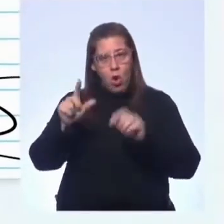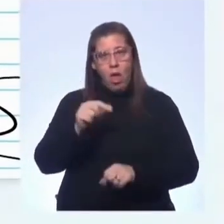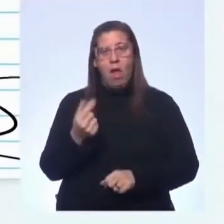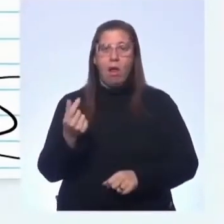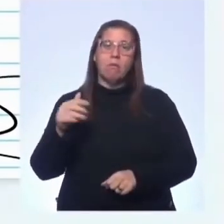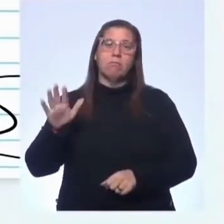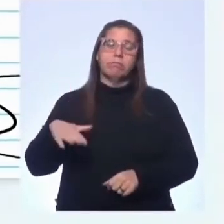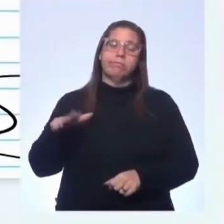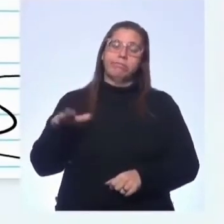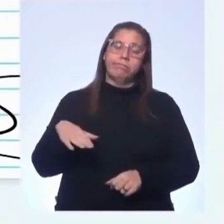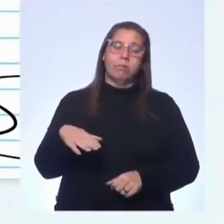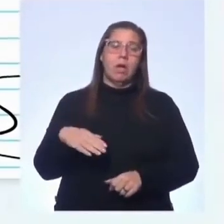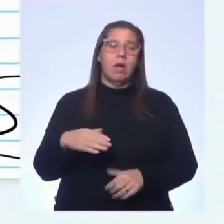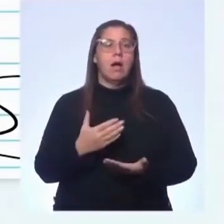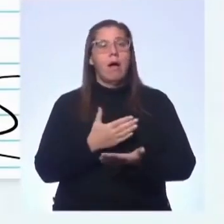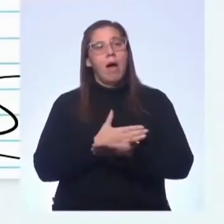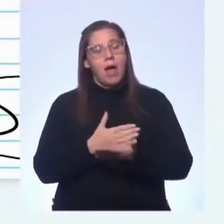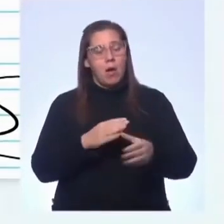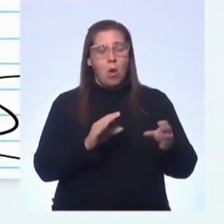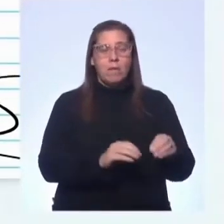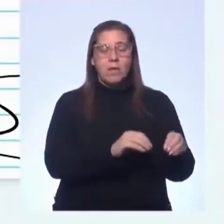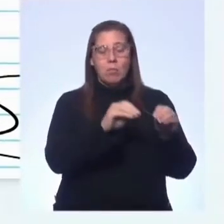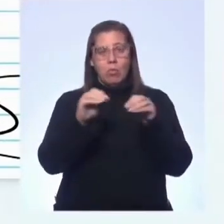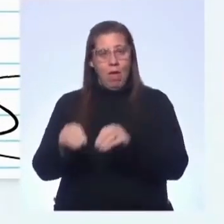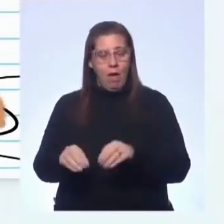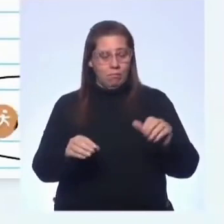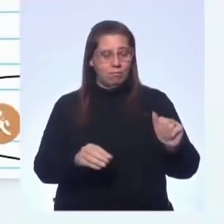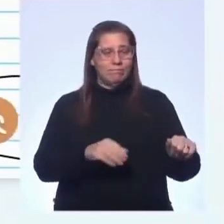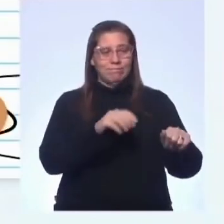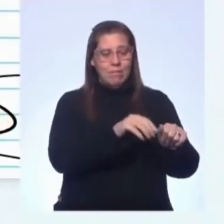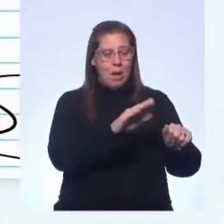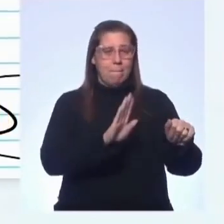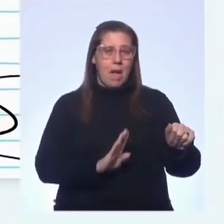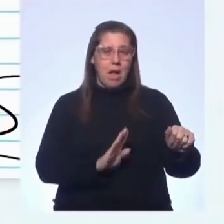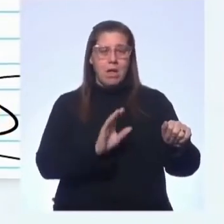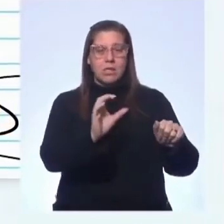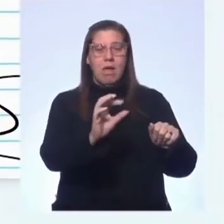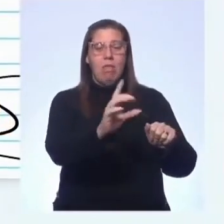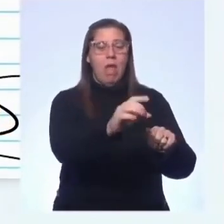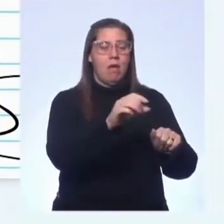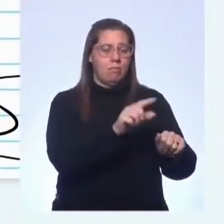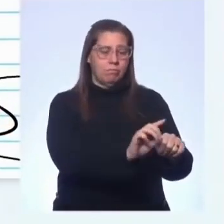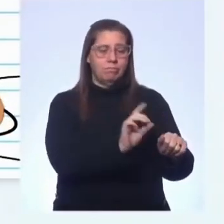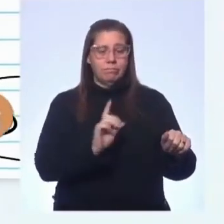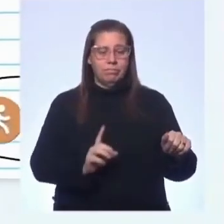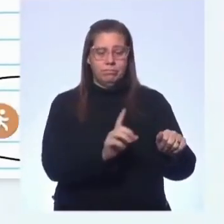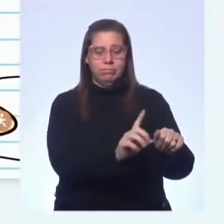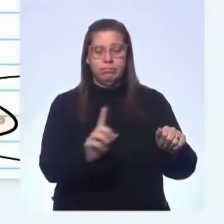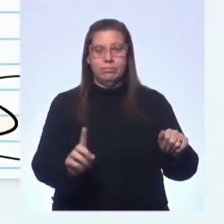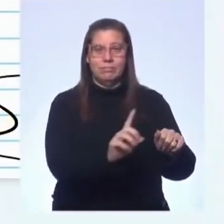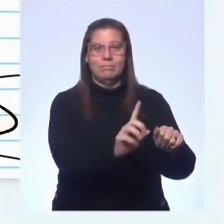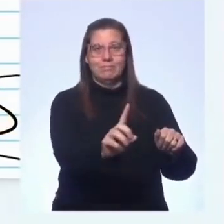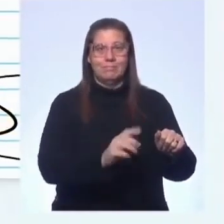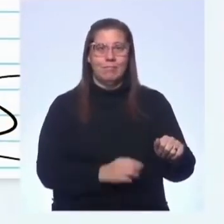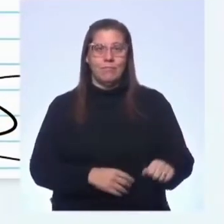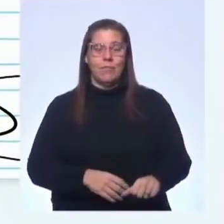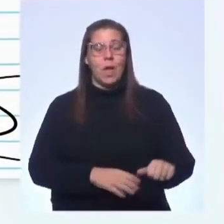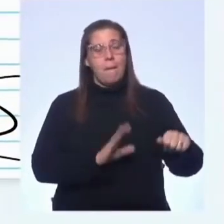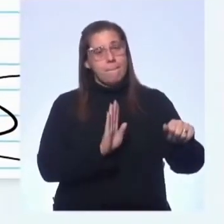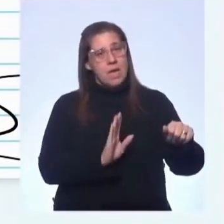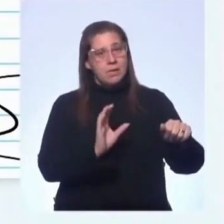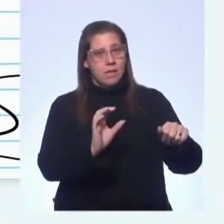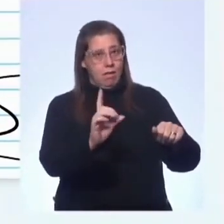saem de A e começam a morar em B, C e D, indo para A em movimentos pendulares. Em B, C e